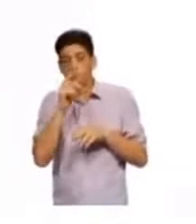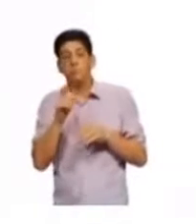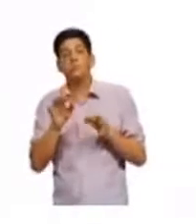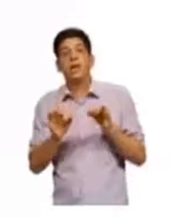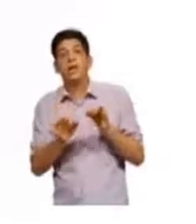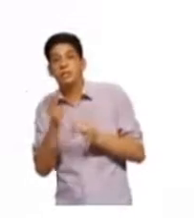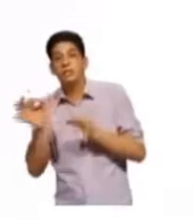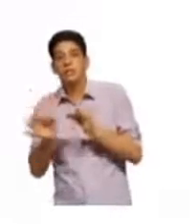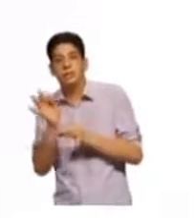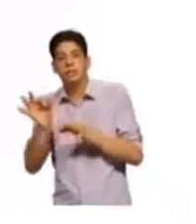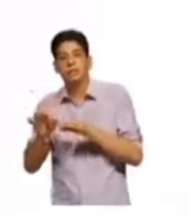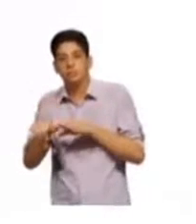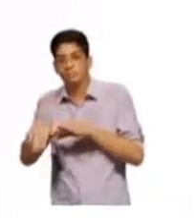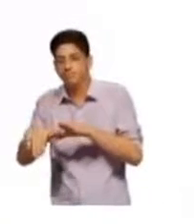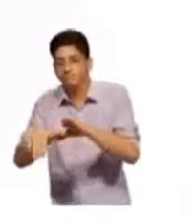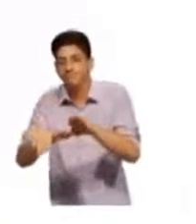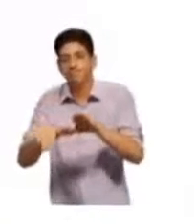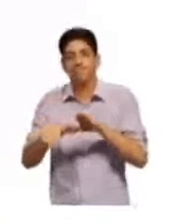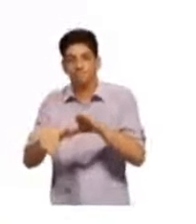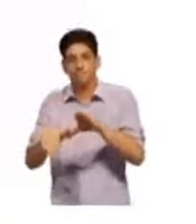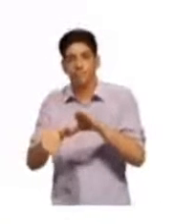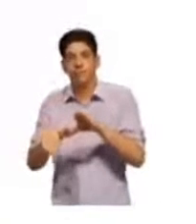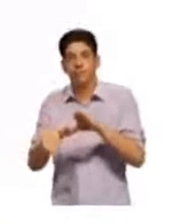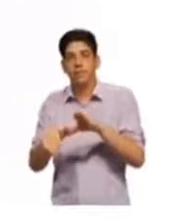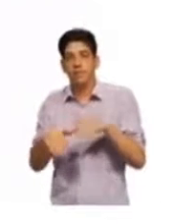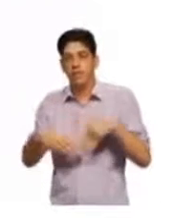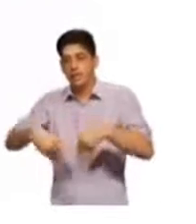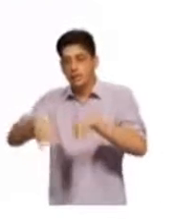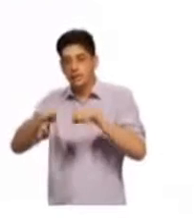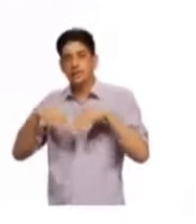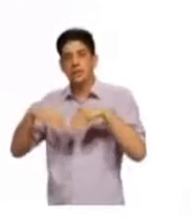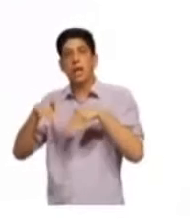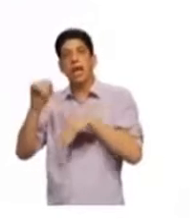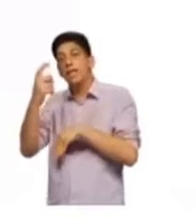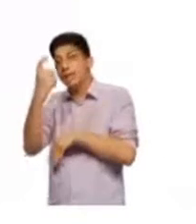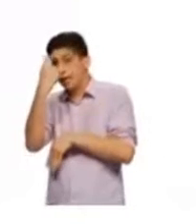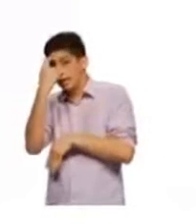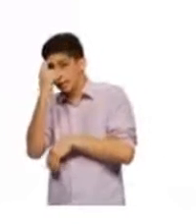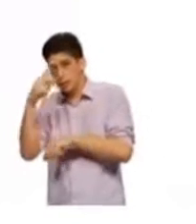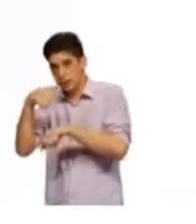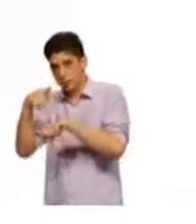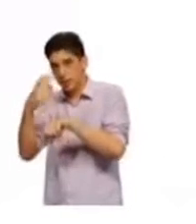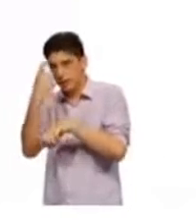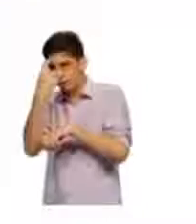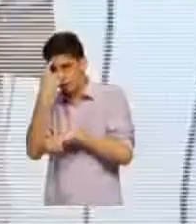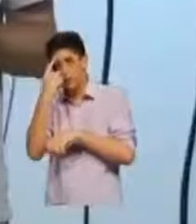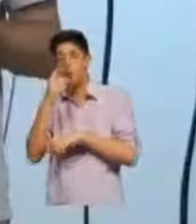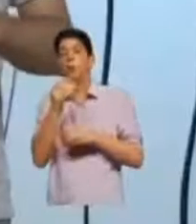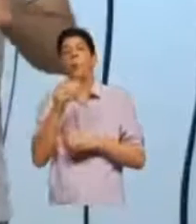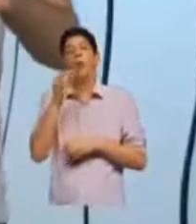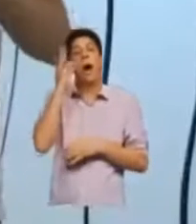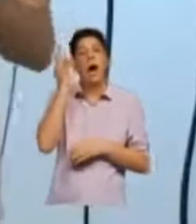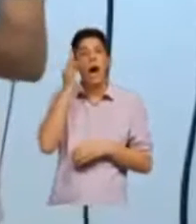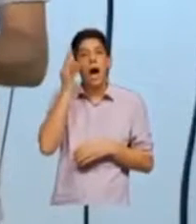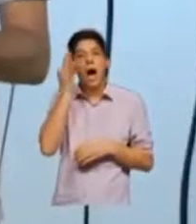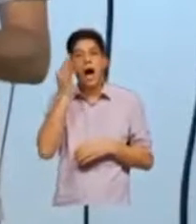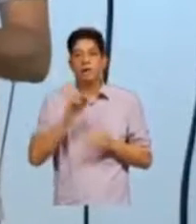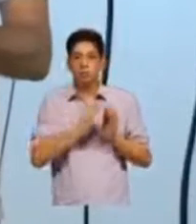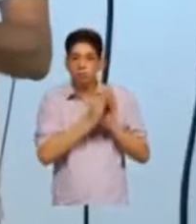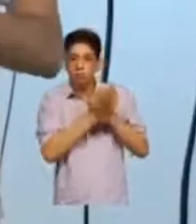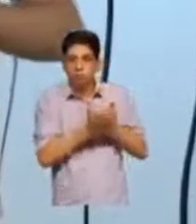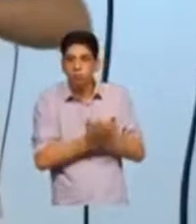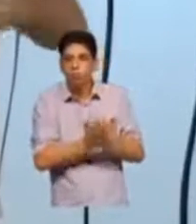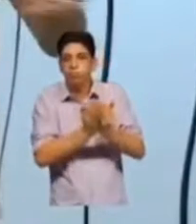da Índia, onde esses ratos, então, infectados, entravam no navio e, ao chegar na